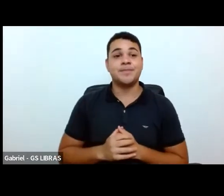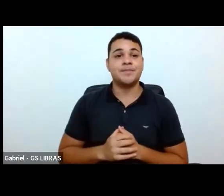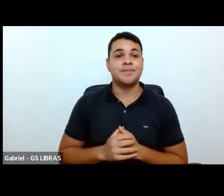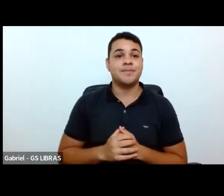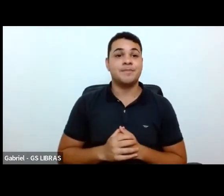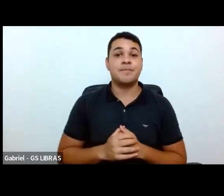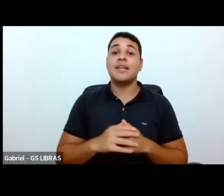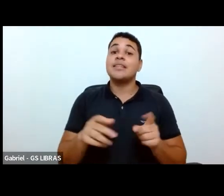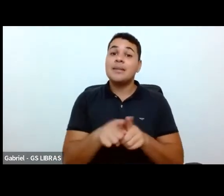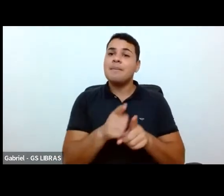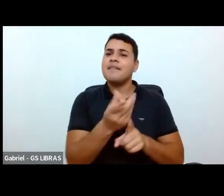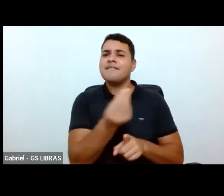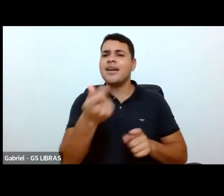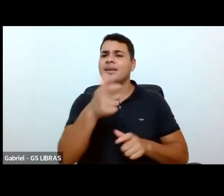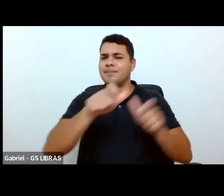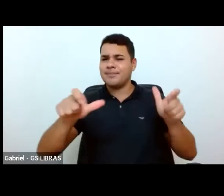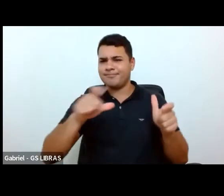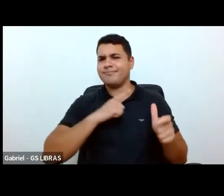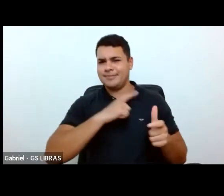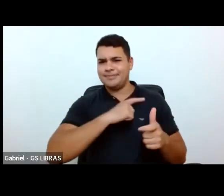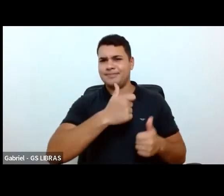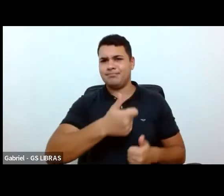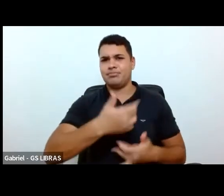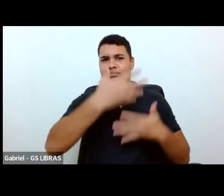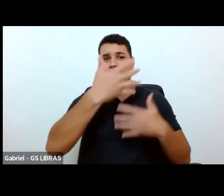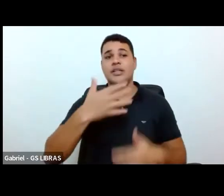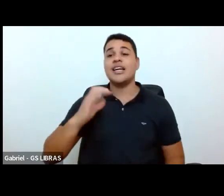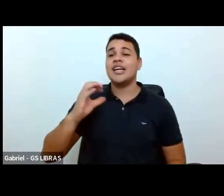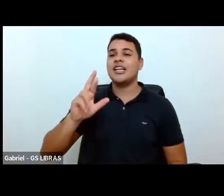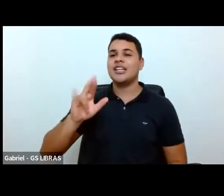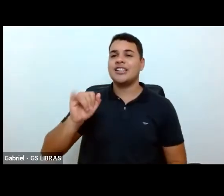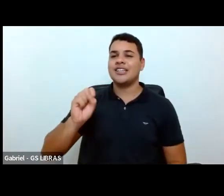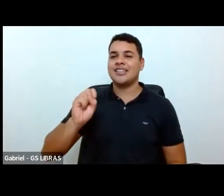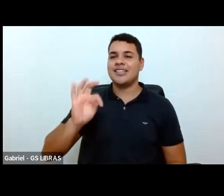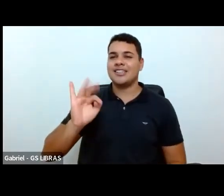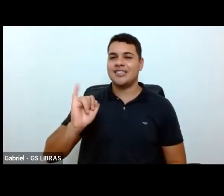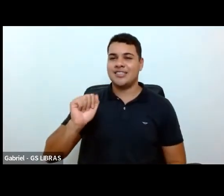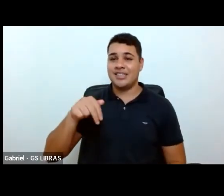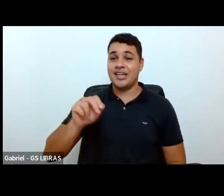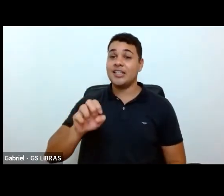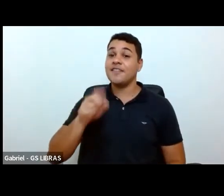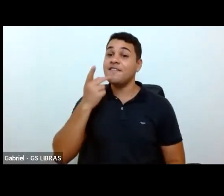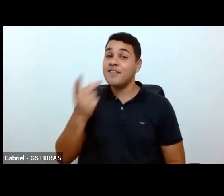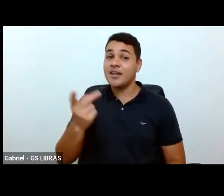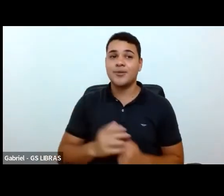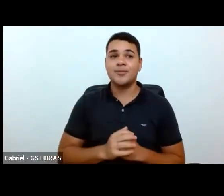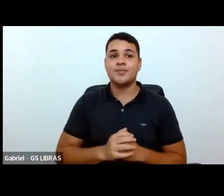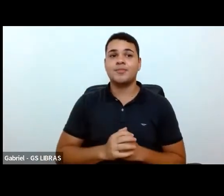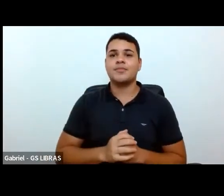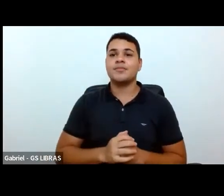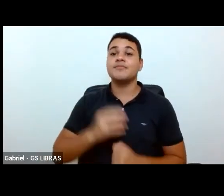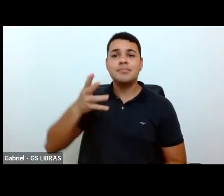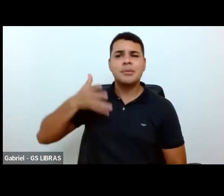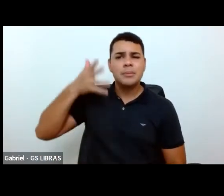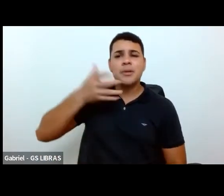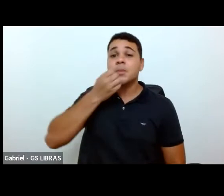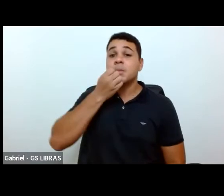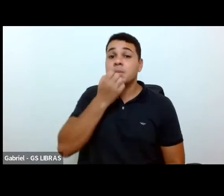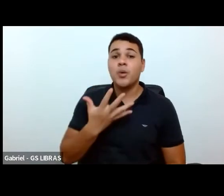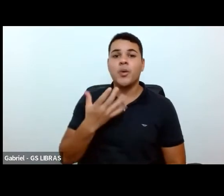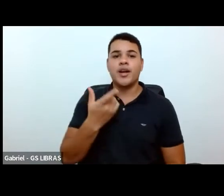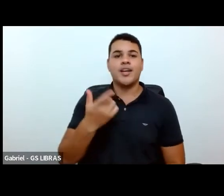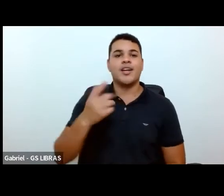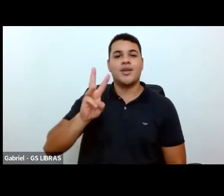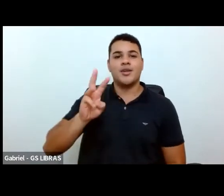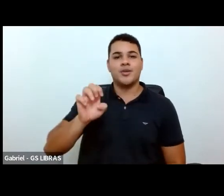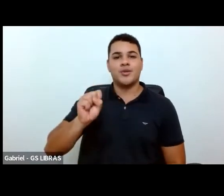os comentários, né? A Cristiane Vieira Machado comentou falas fortes, o Escla, e depois